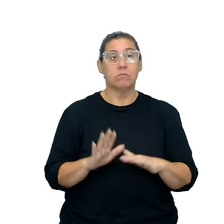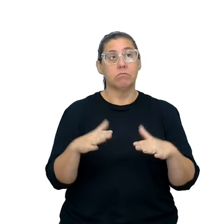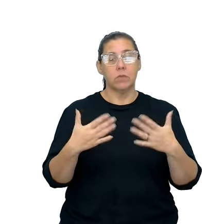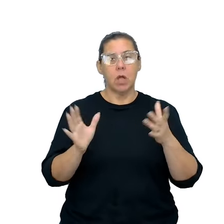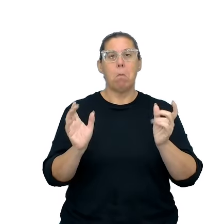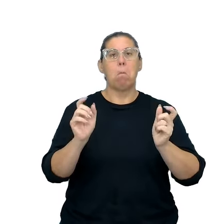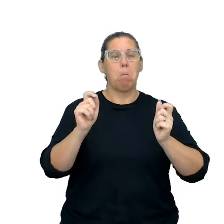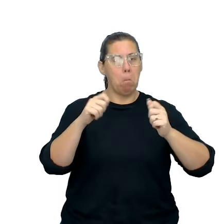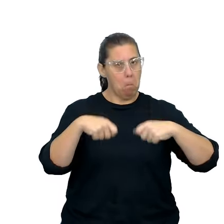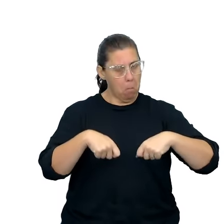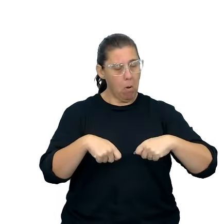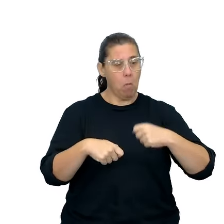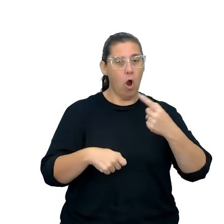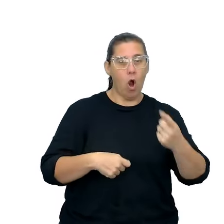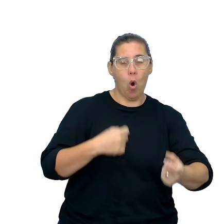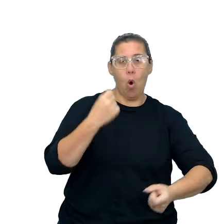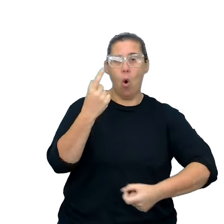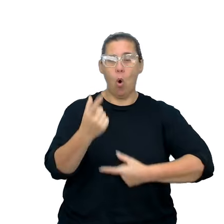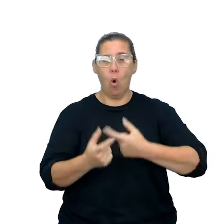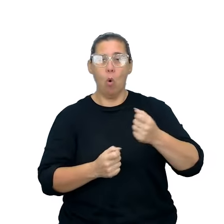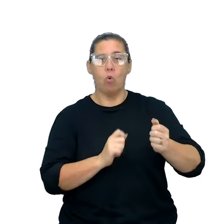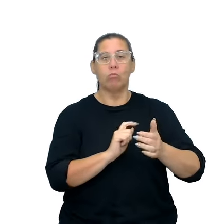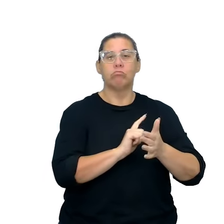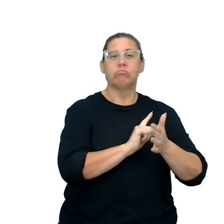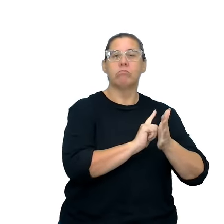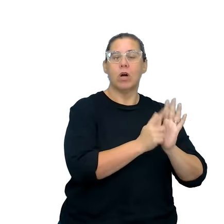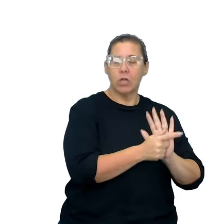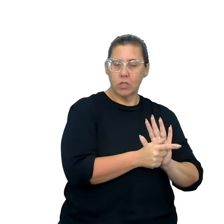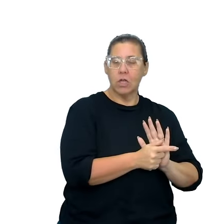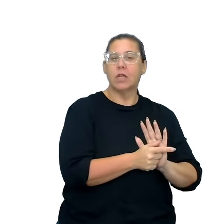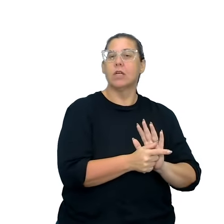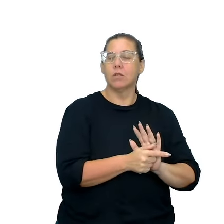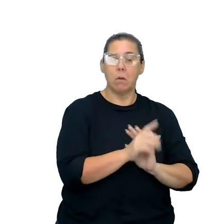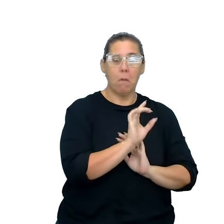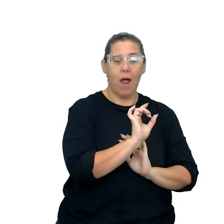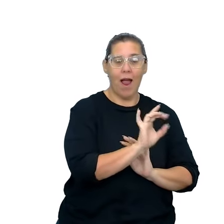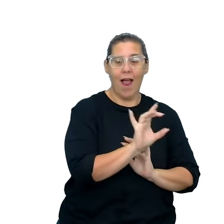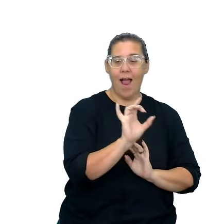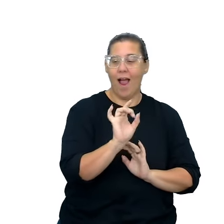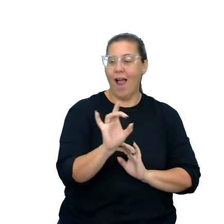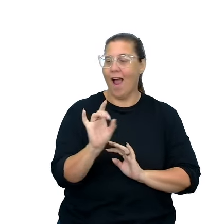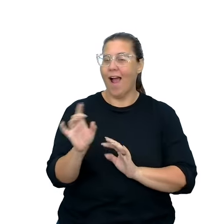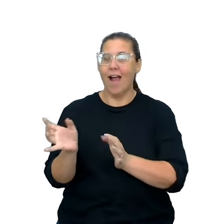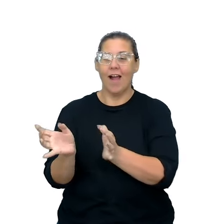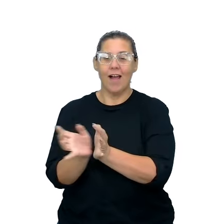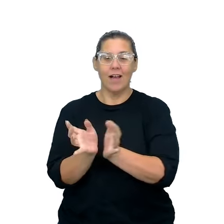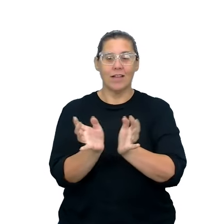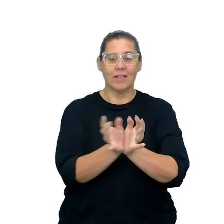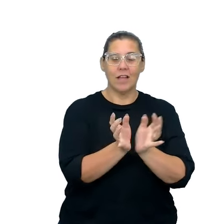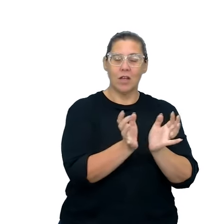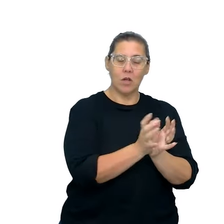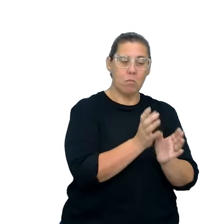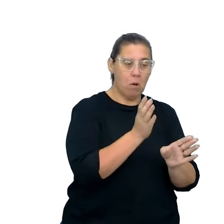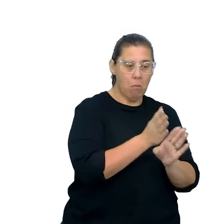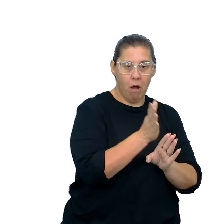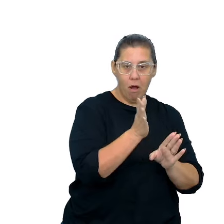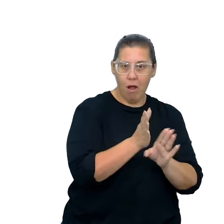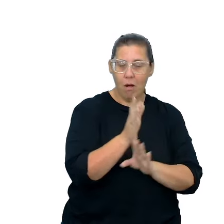possível determinar alguns gêneros que poderiam ser protótipos para cada agrupamento e, assim, orientados para um